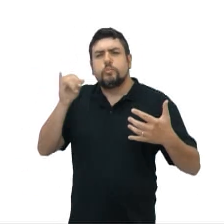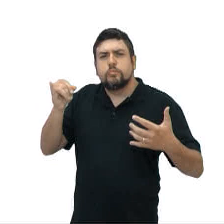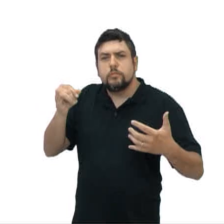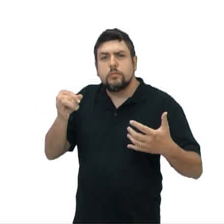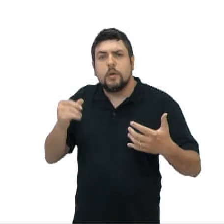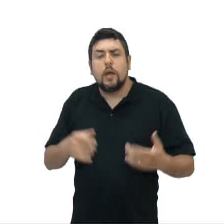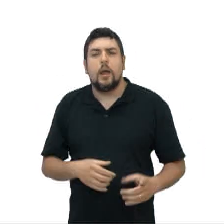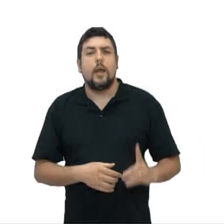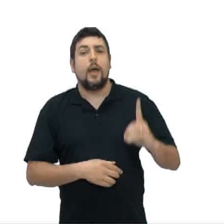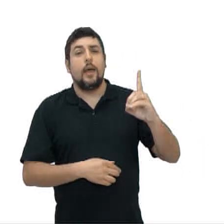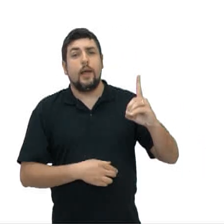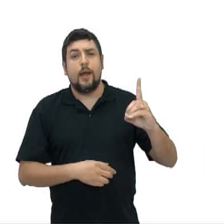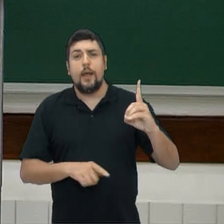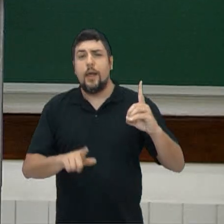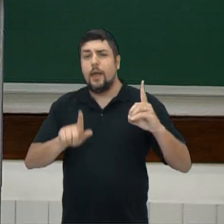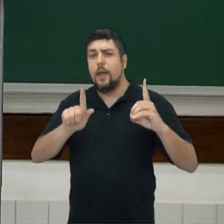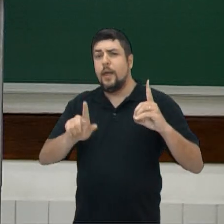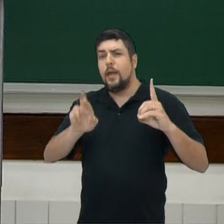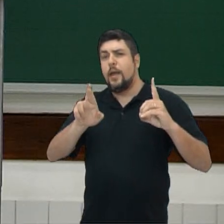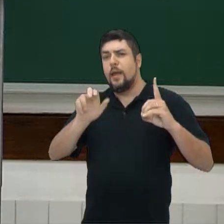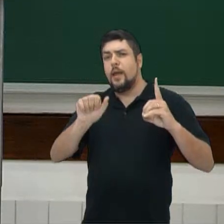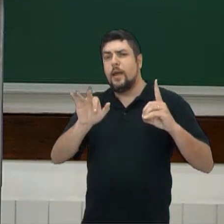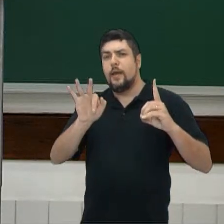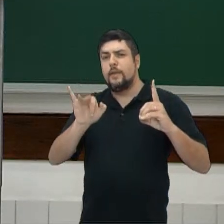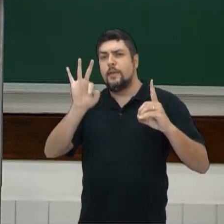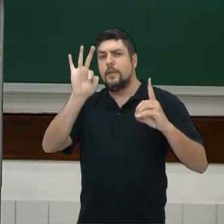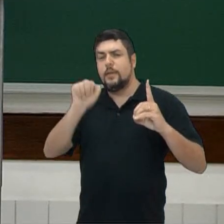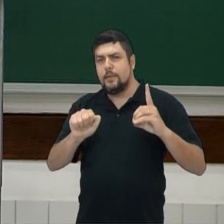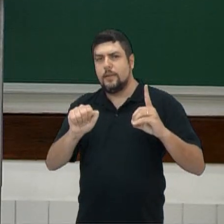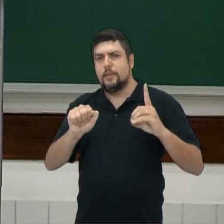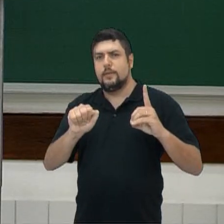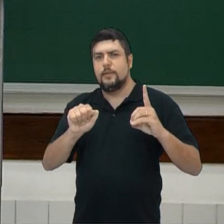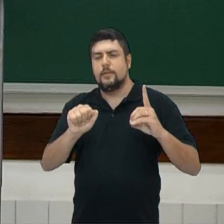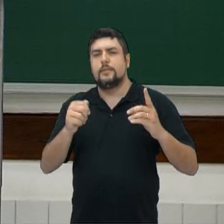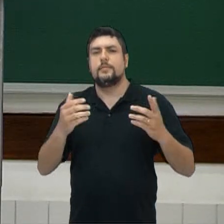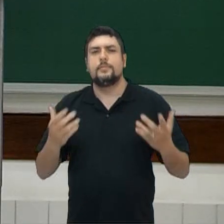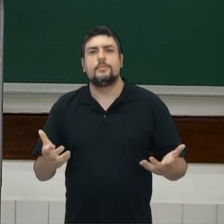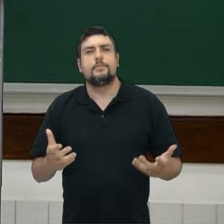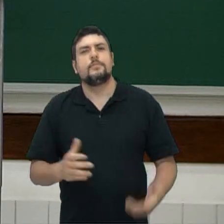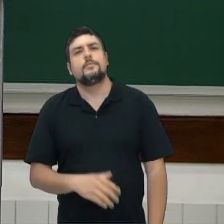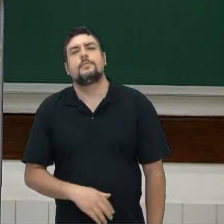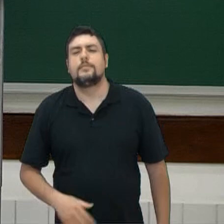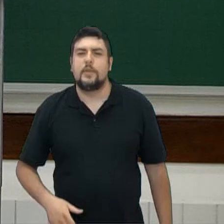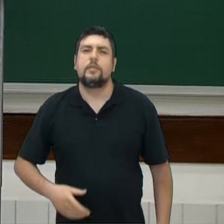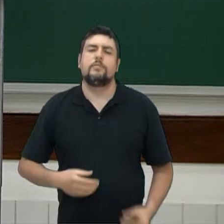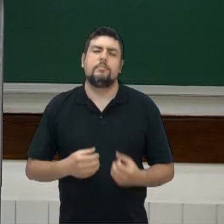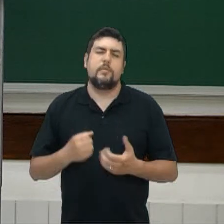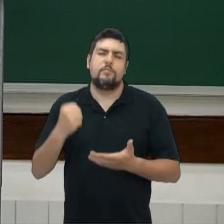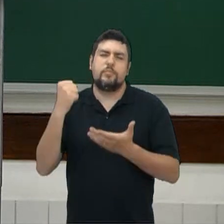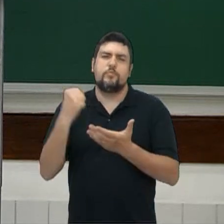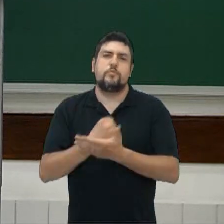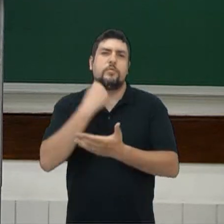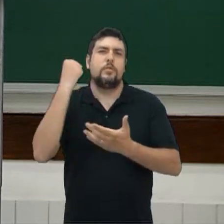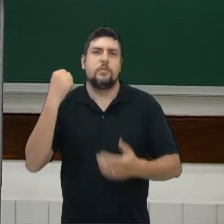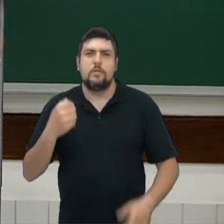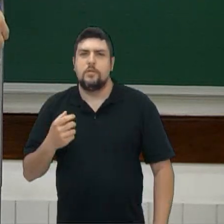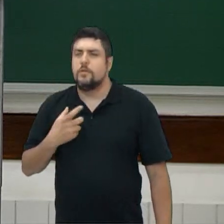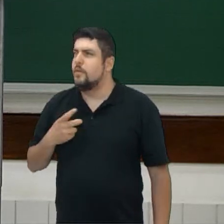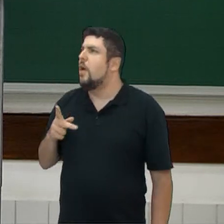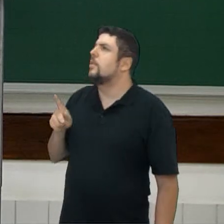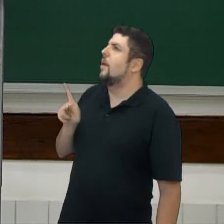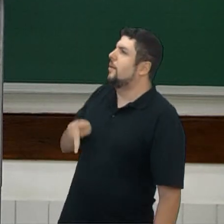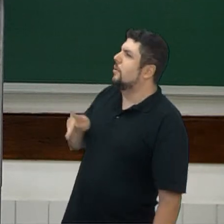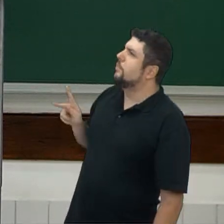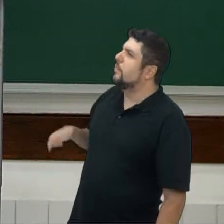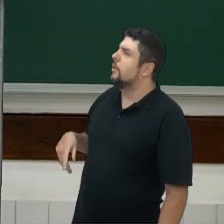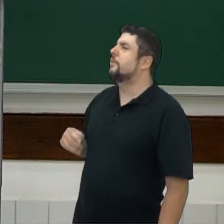letra D, pessoal, é a grafita, galera. Meu Deus do céu. Ô, professor, né?